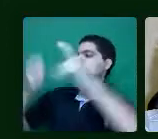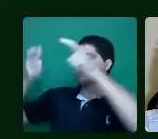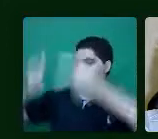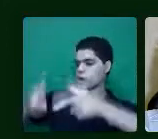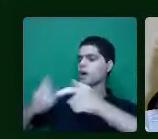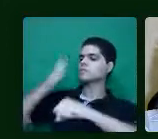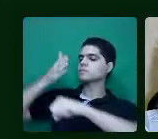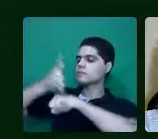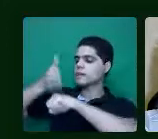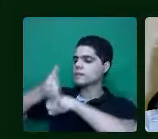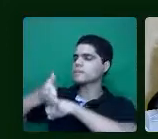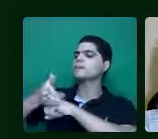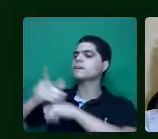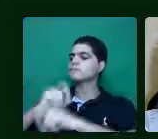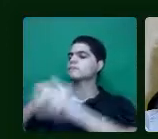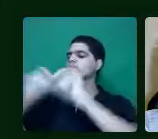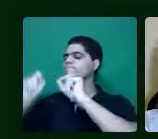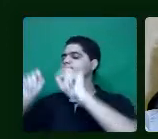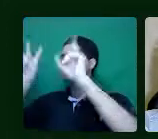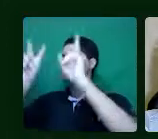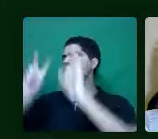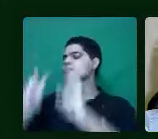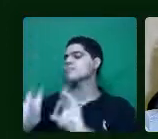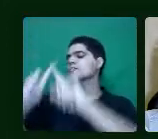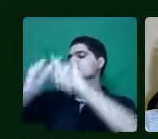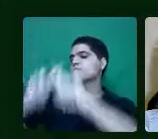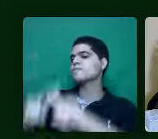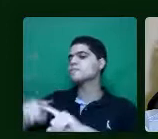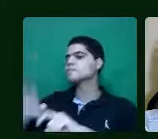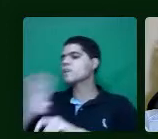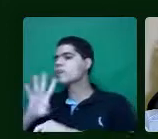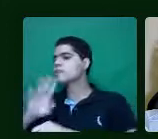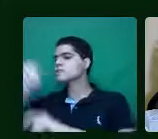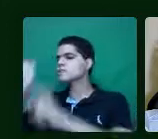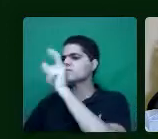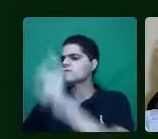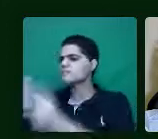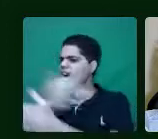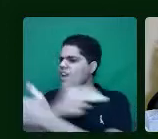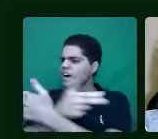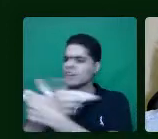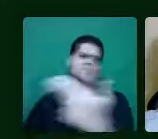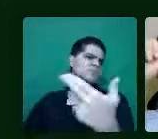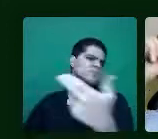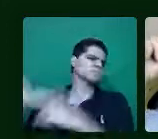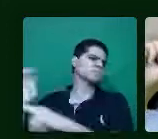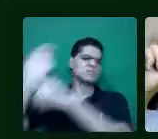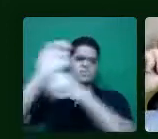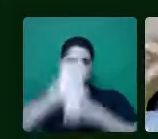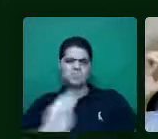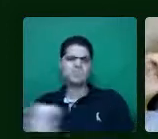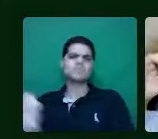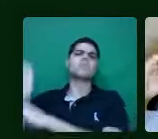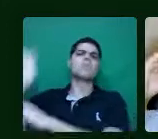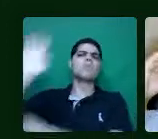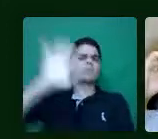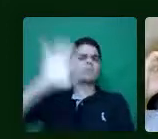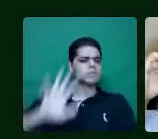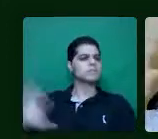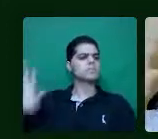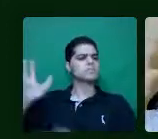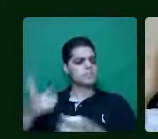desafio que você quer resolver, e aí você vai conhecer várias outras pessoas de vários outros territórios que vão querer trabalhar nesse